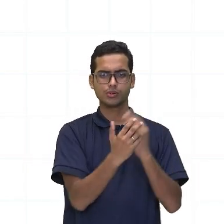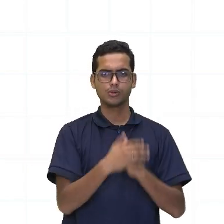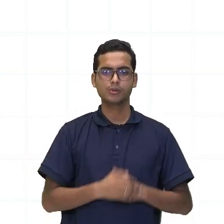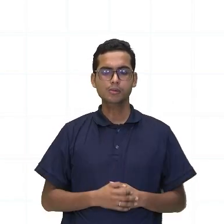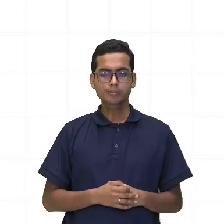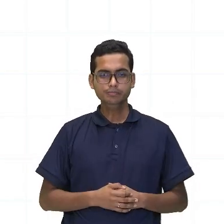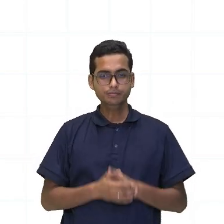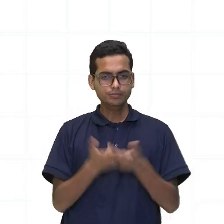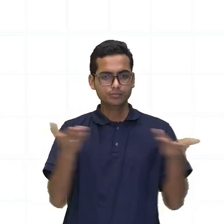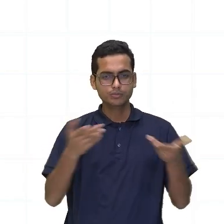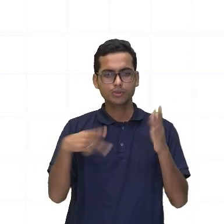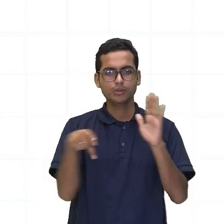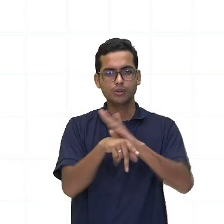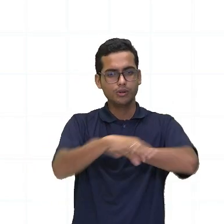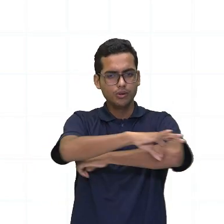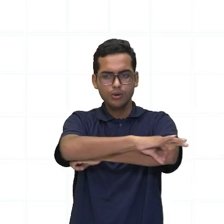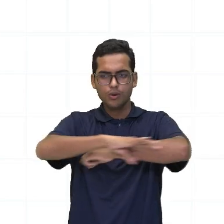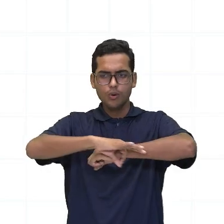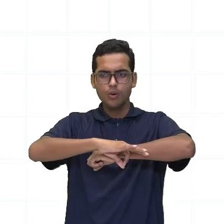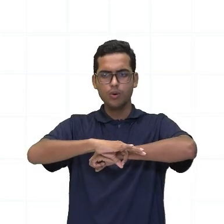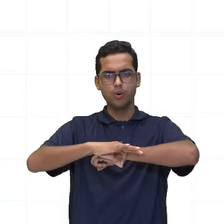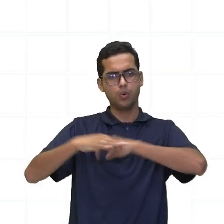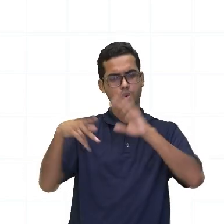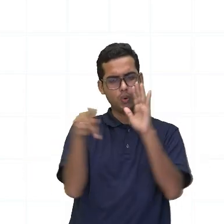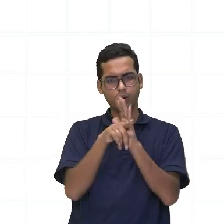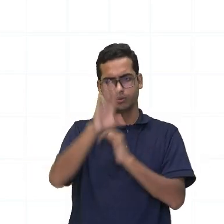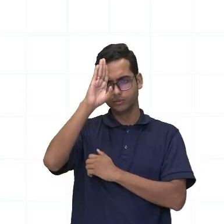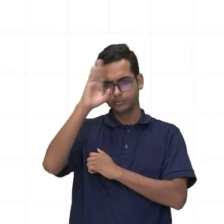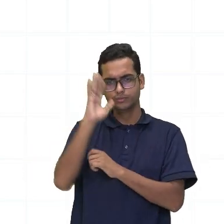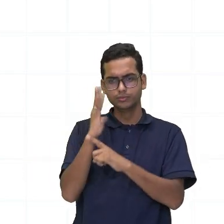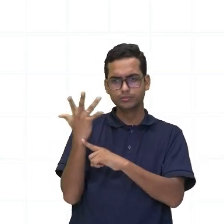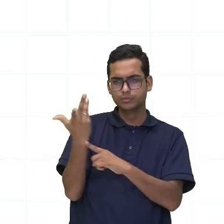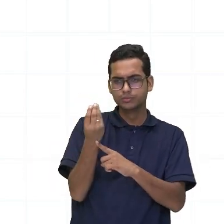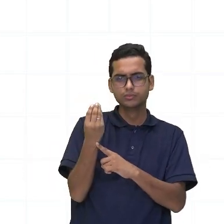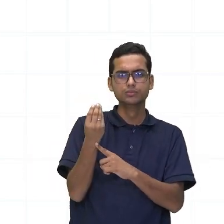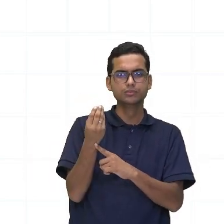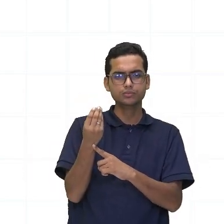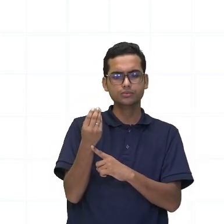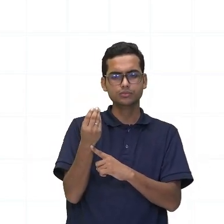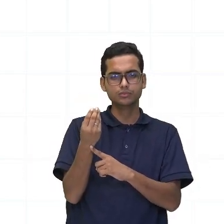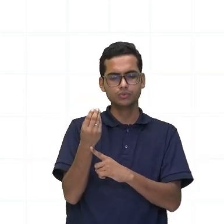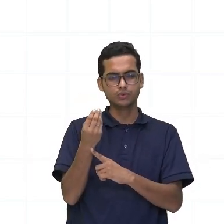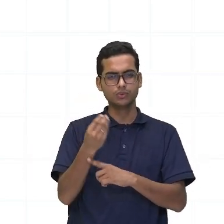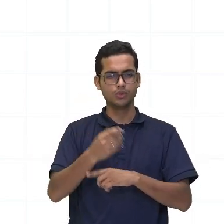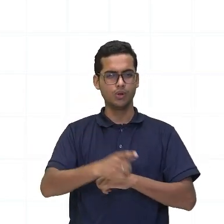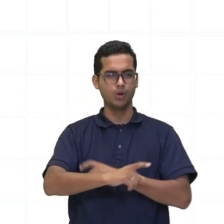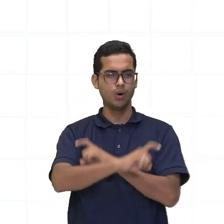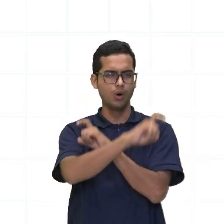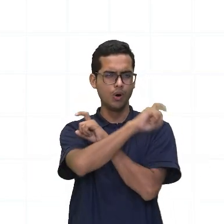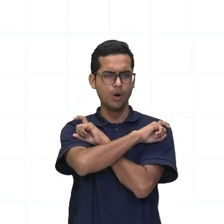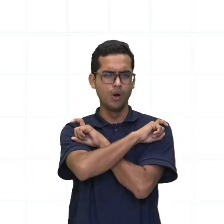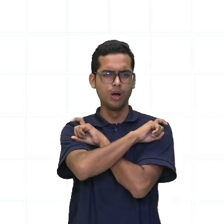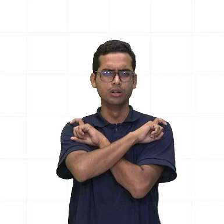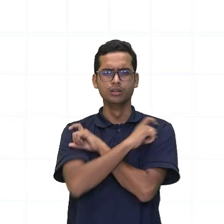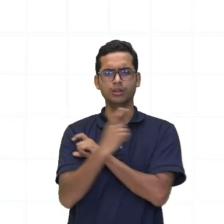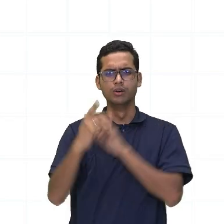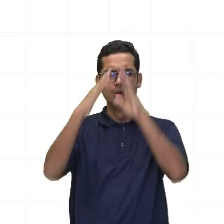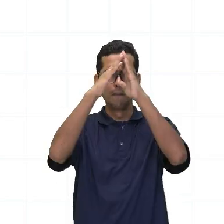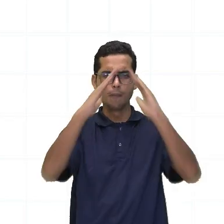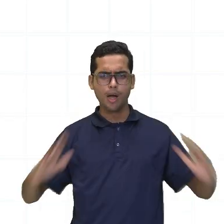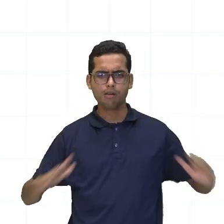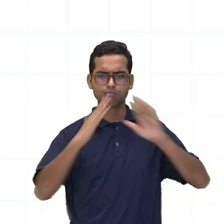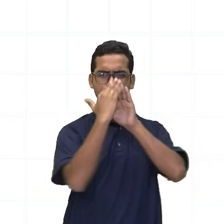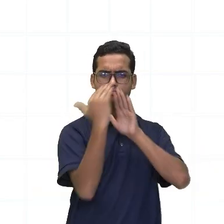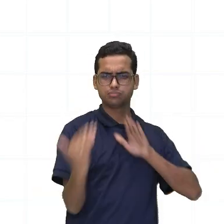é o grande destaque da arte egípcia. Quem nunca ouviu falar das pirâmides, certo? Iniciada